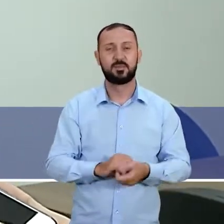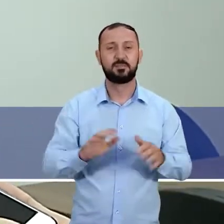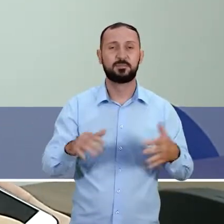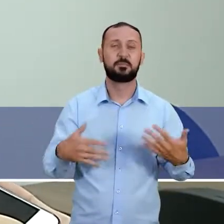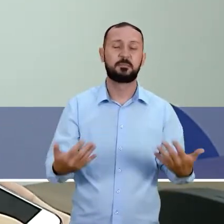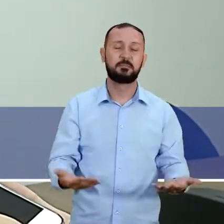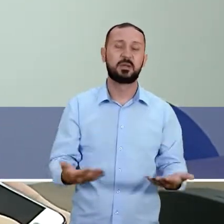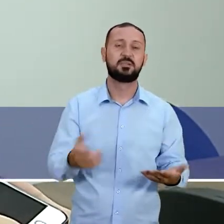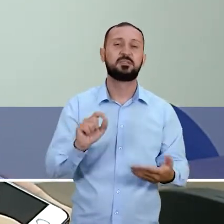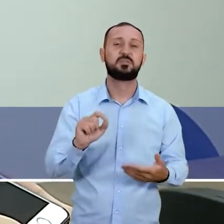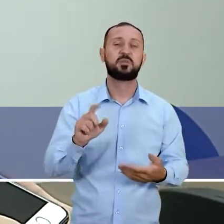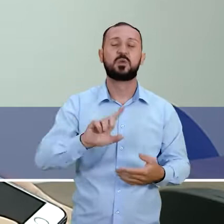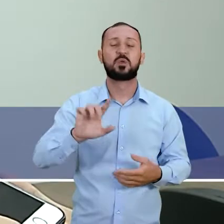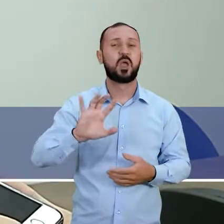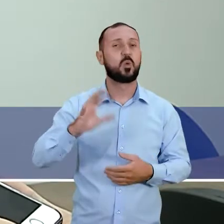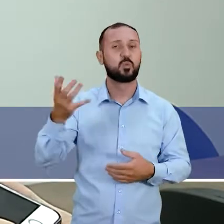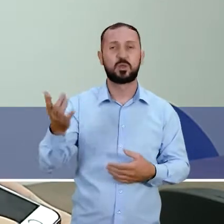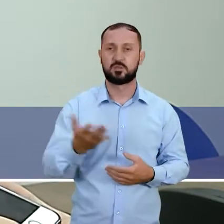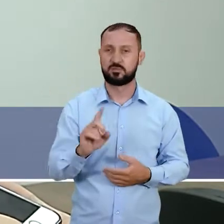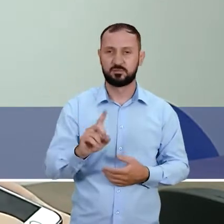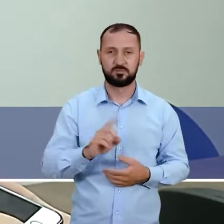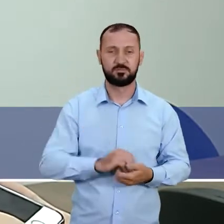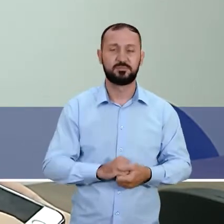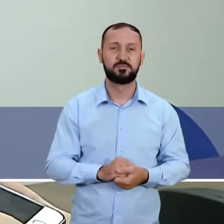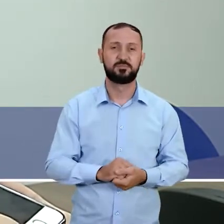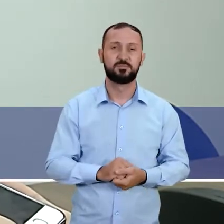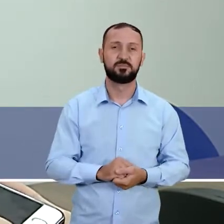Entretanto, não é o que acontece aqui.